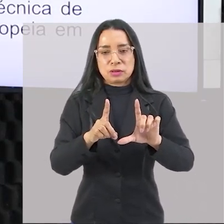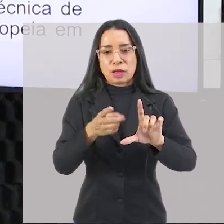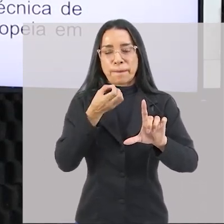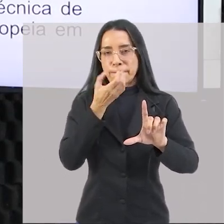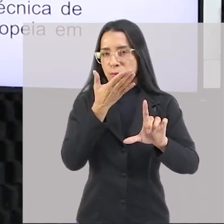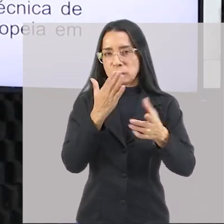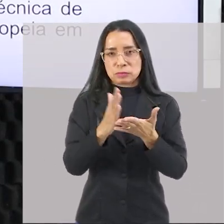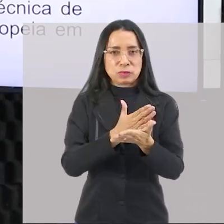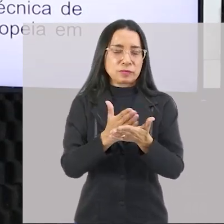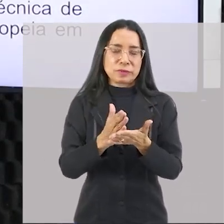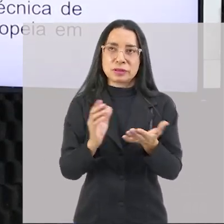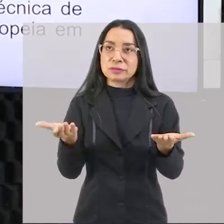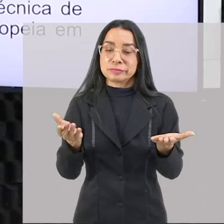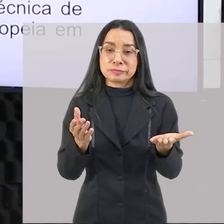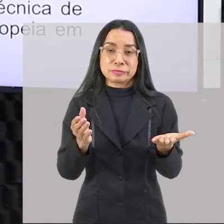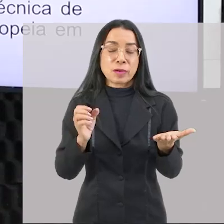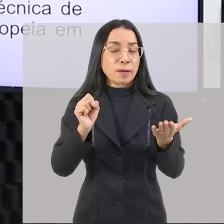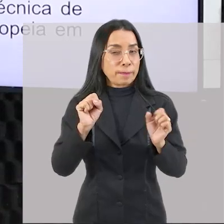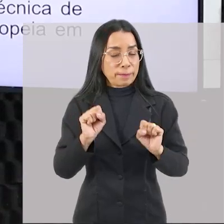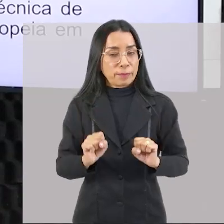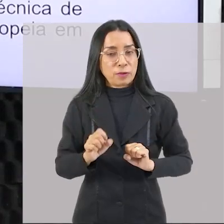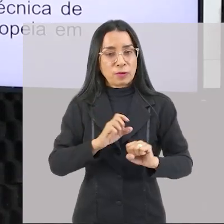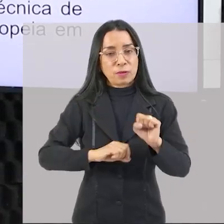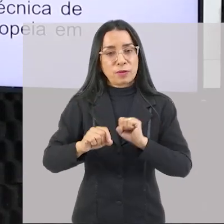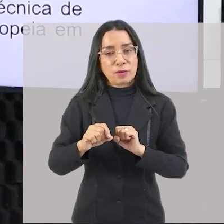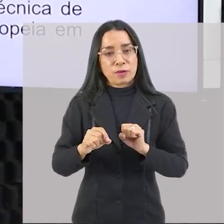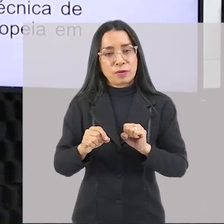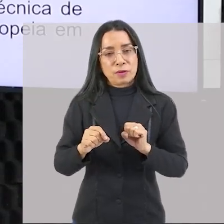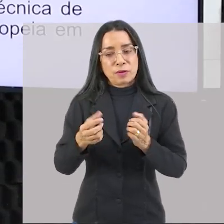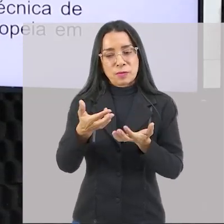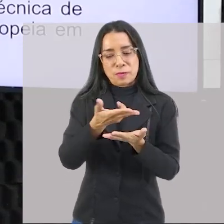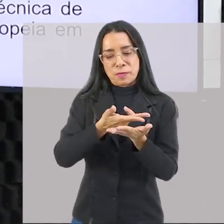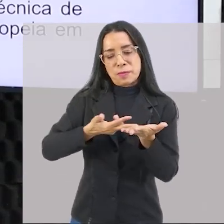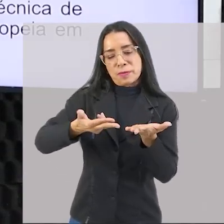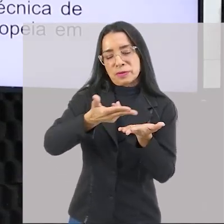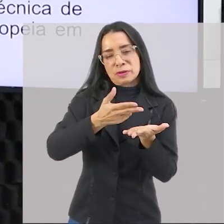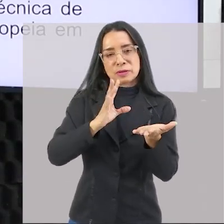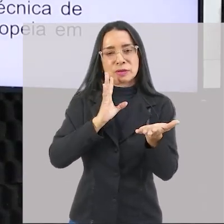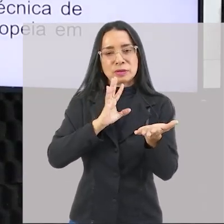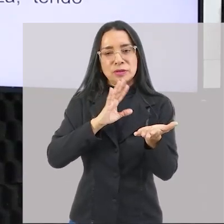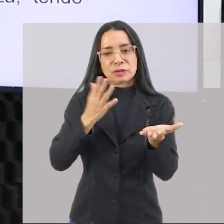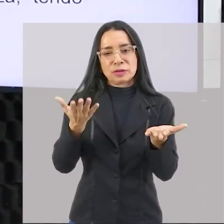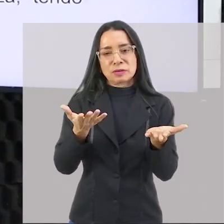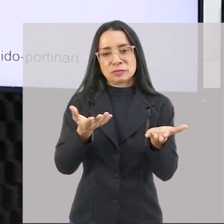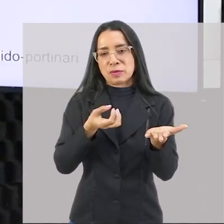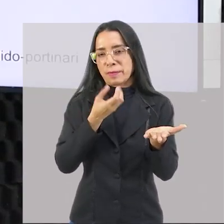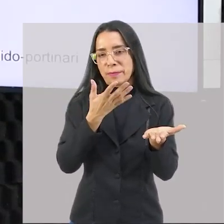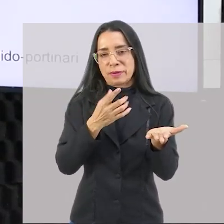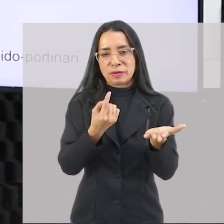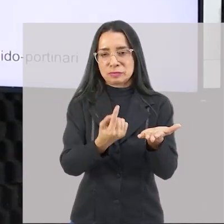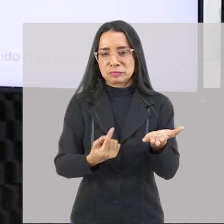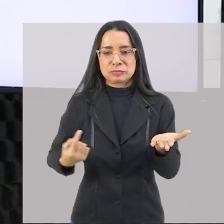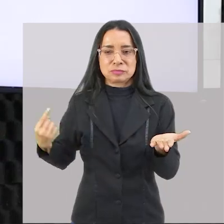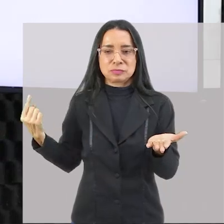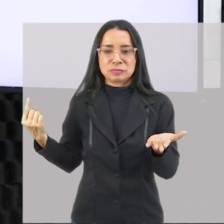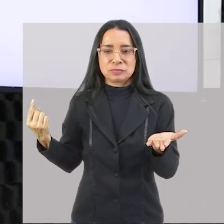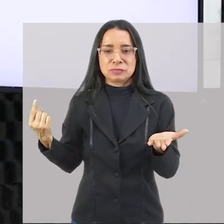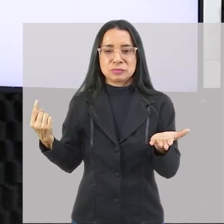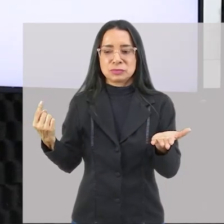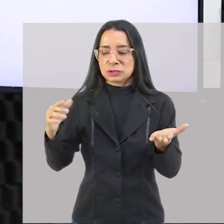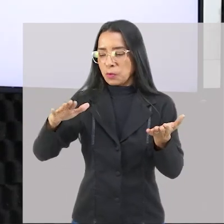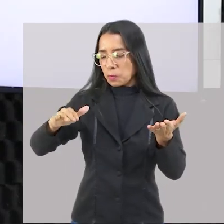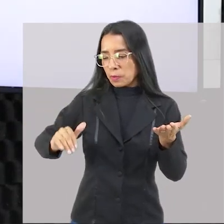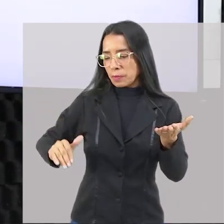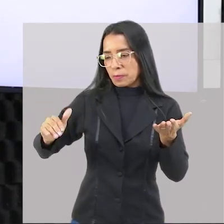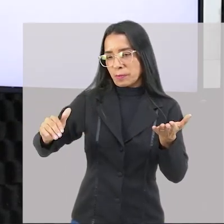Bom, talvez até fosse, só que o estado de espírito, tipo assim, eu estou bem, eu vou desenhar legal, eu não estou mal. Não é bem o caso aqui. São crianças brincando,